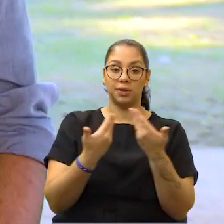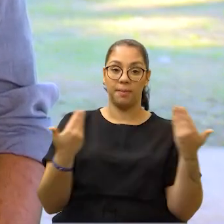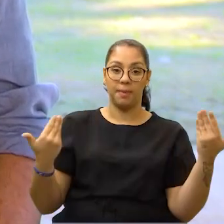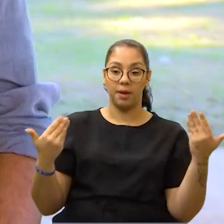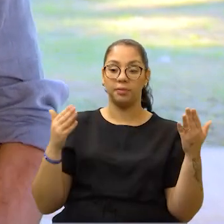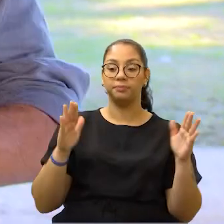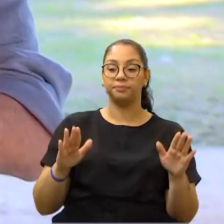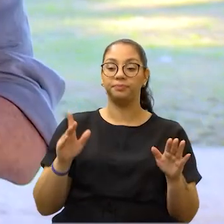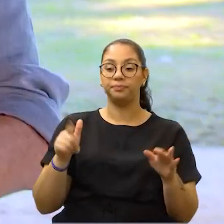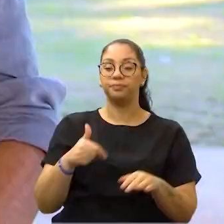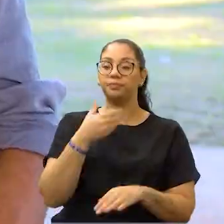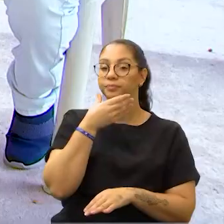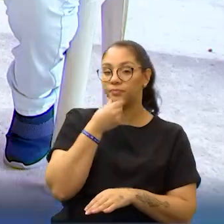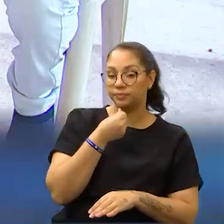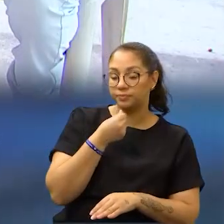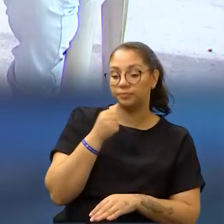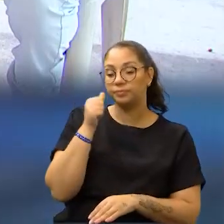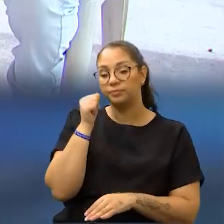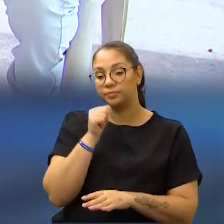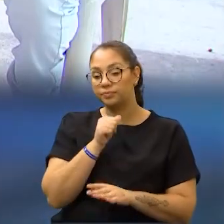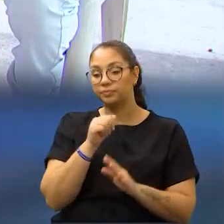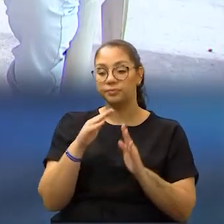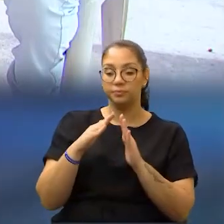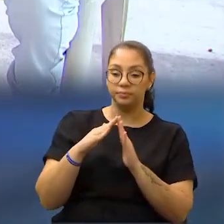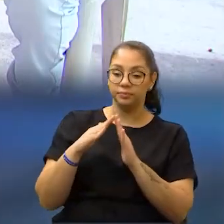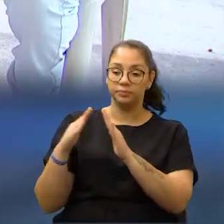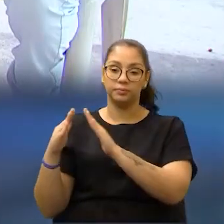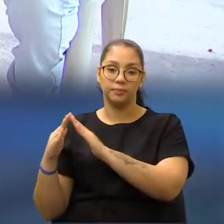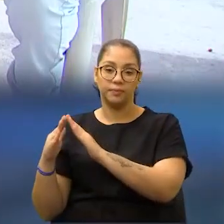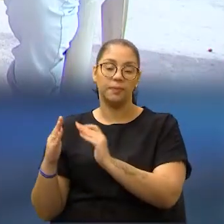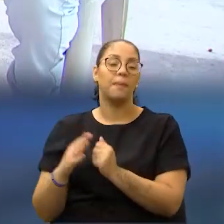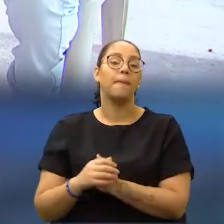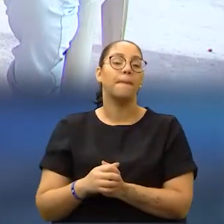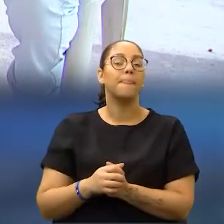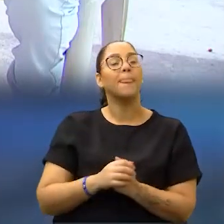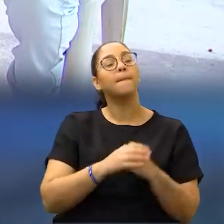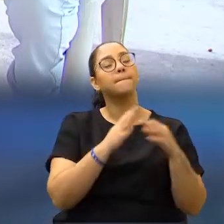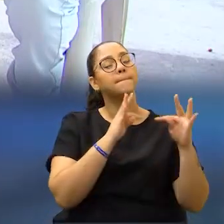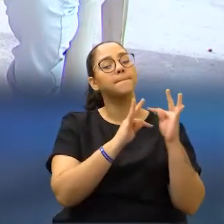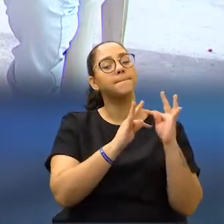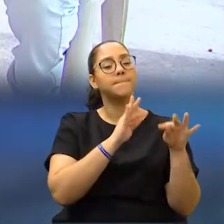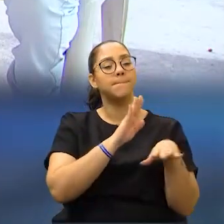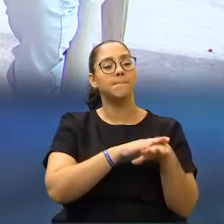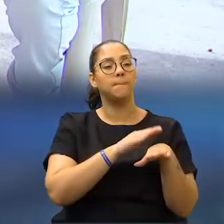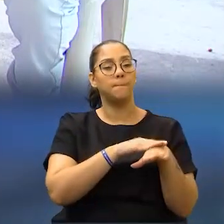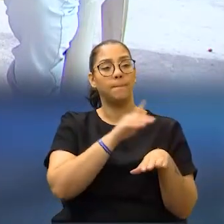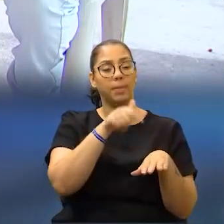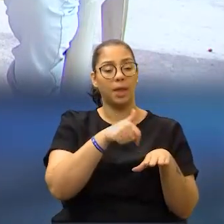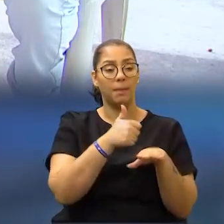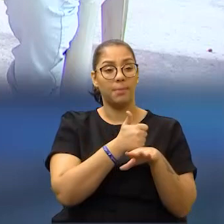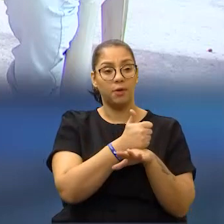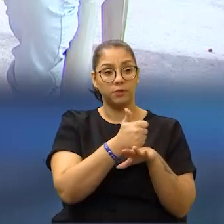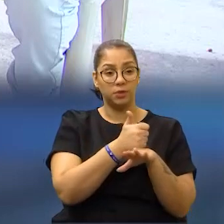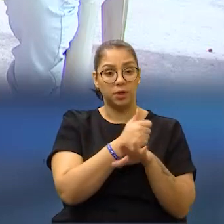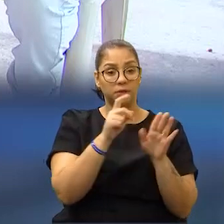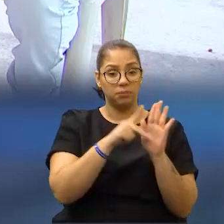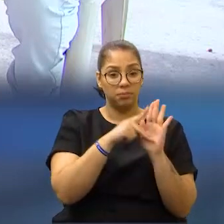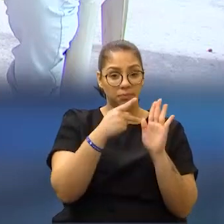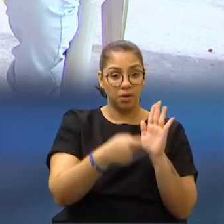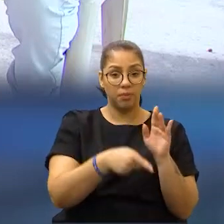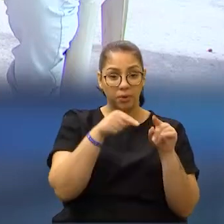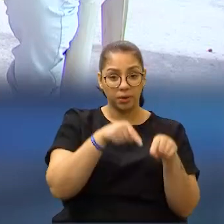de distância, que é a República masculina e feminina. E o tratamento realizado, ele é com